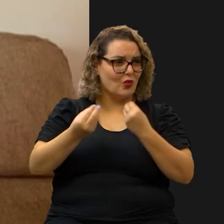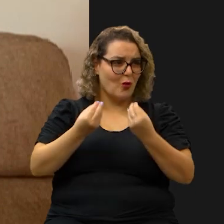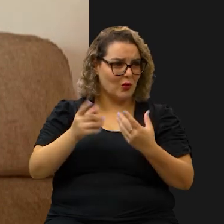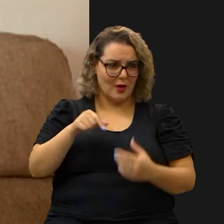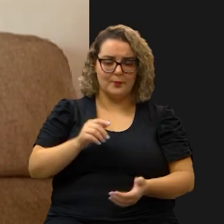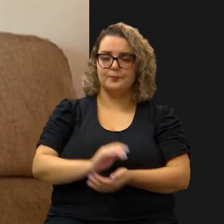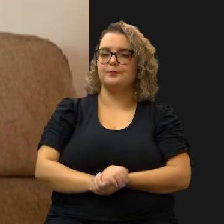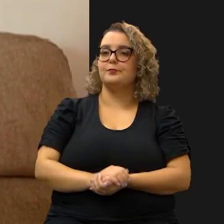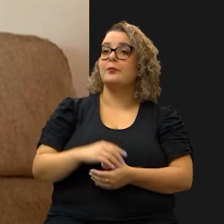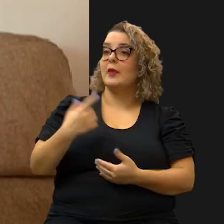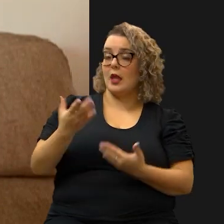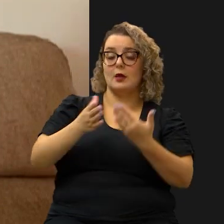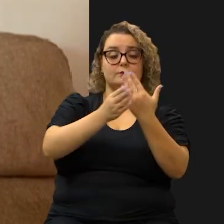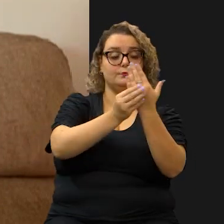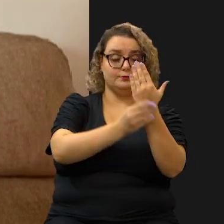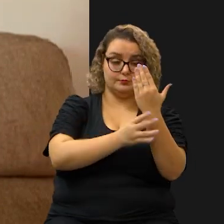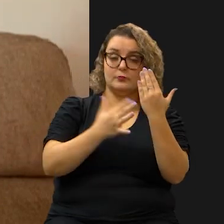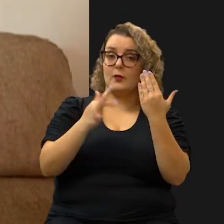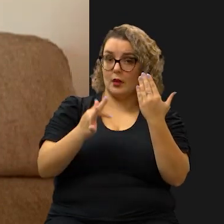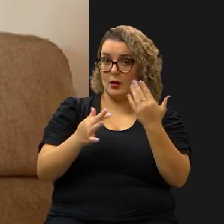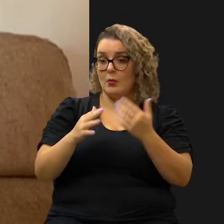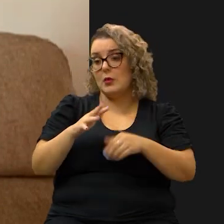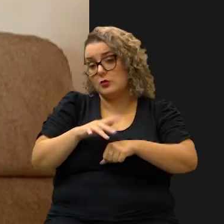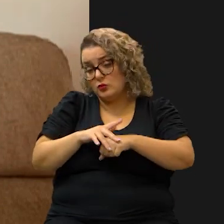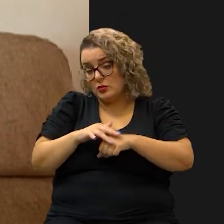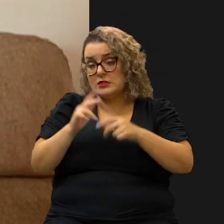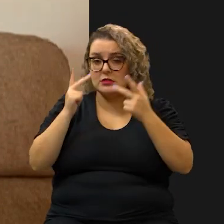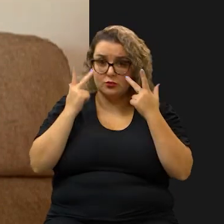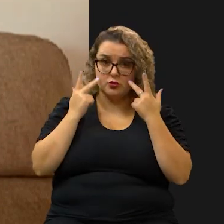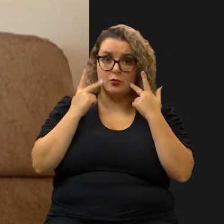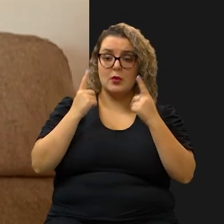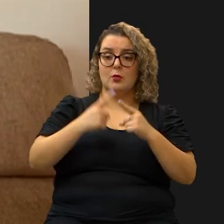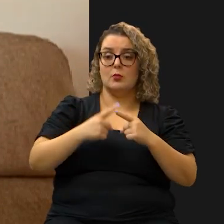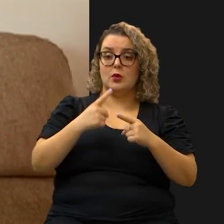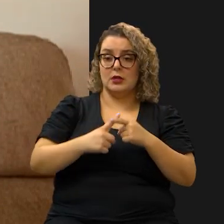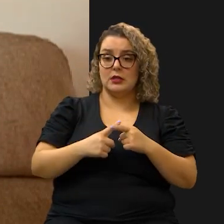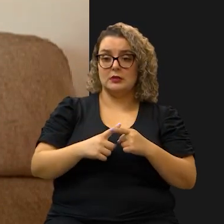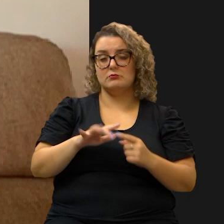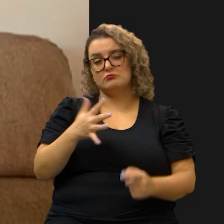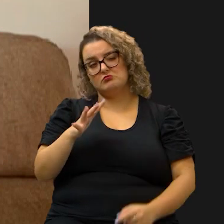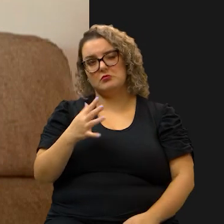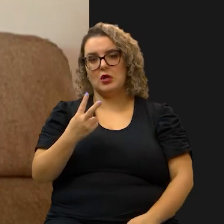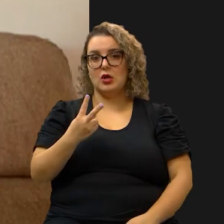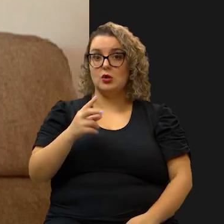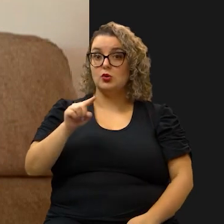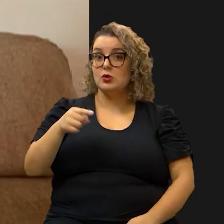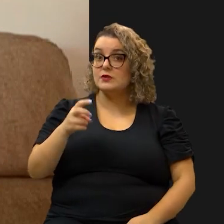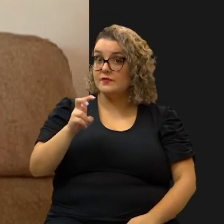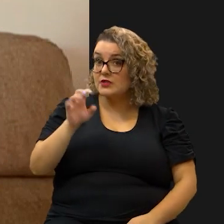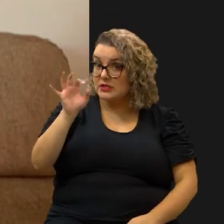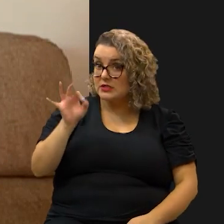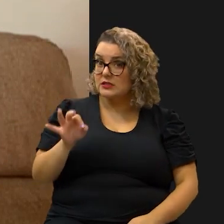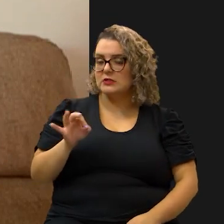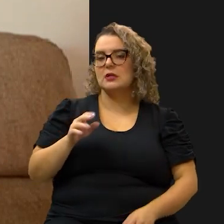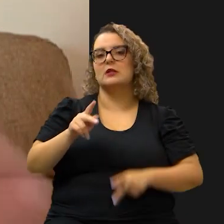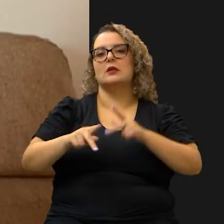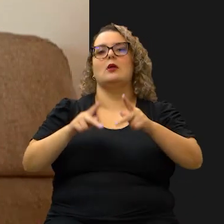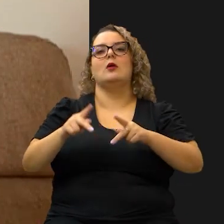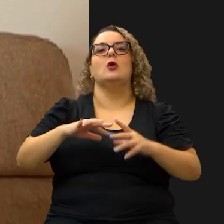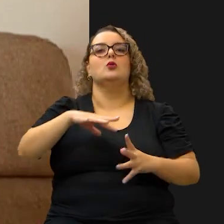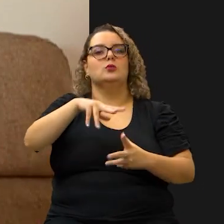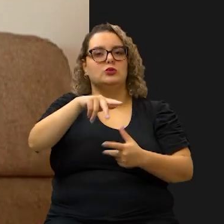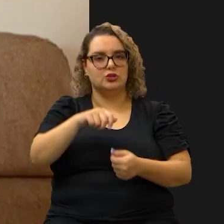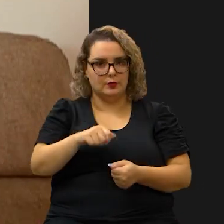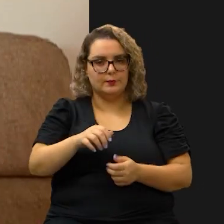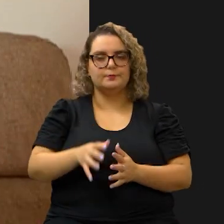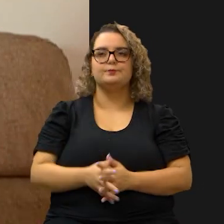Bom, vamos lá. A fibromialgia é uma doença até que relativamente comum, pois ela atinge até cerca de 2,5%